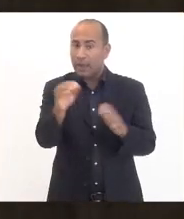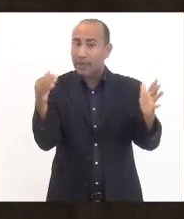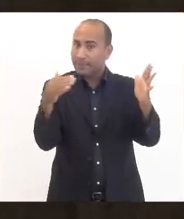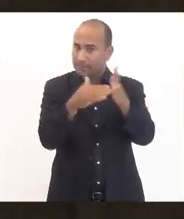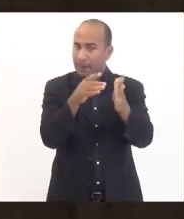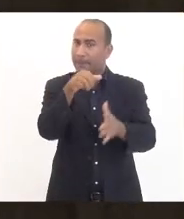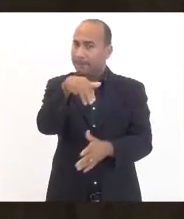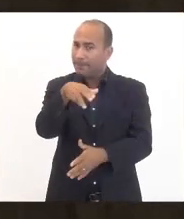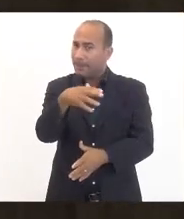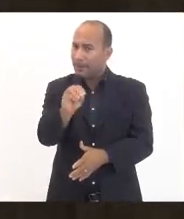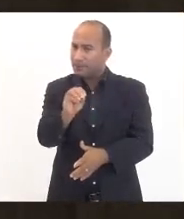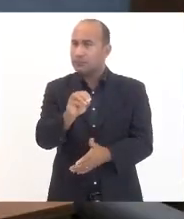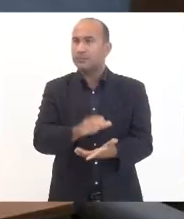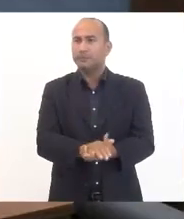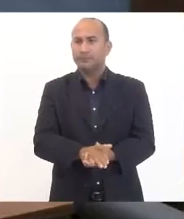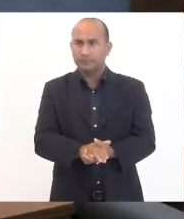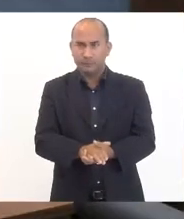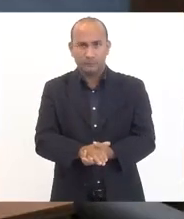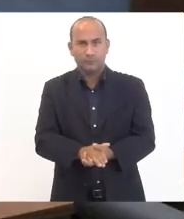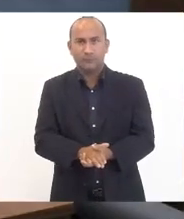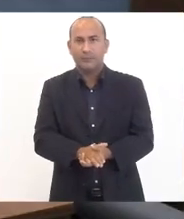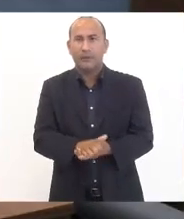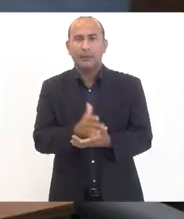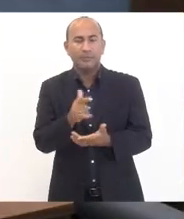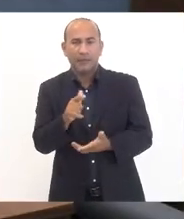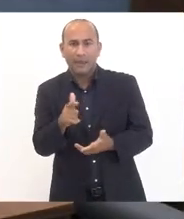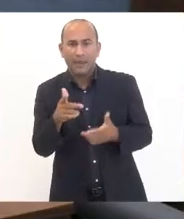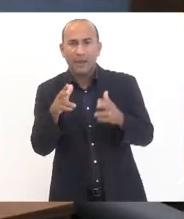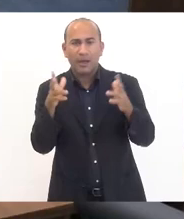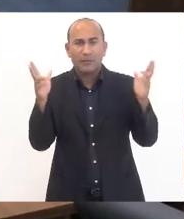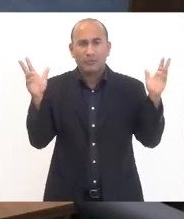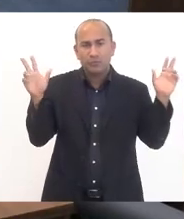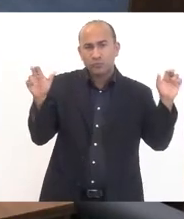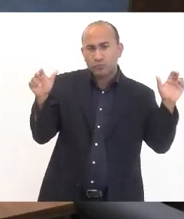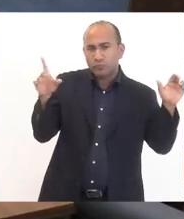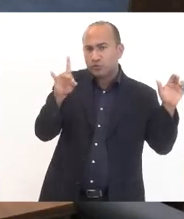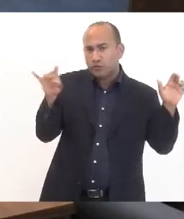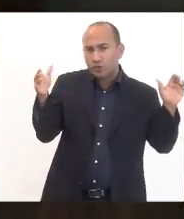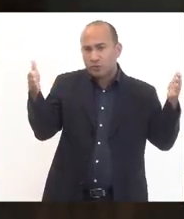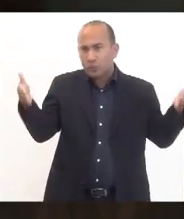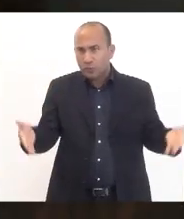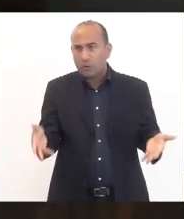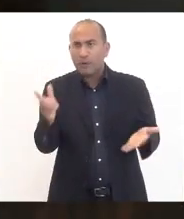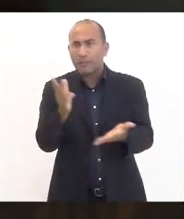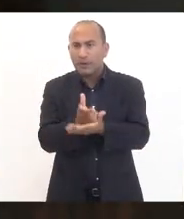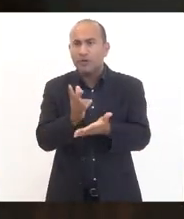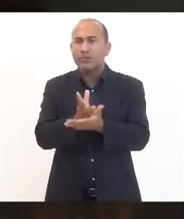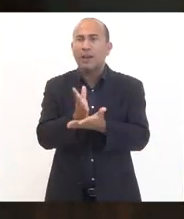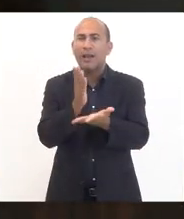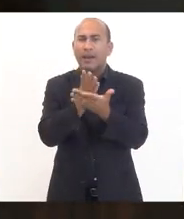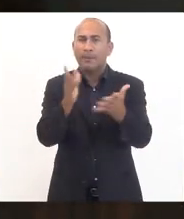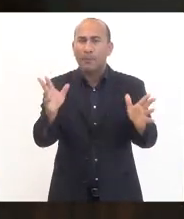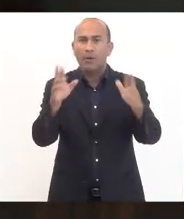março. Até março. Ok, nada mais a tratar na ordem do dia, mesmo está